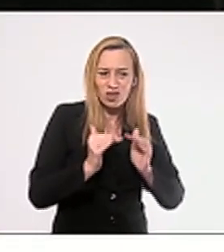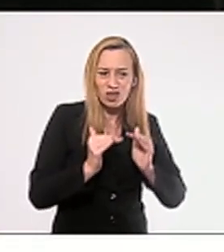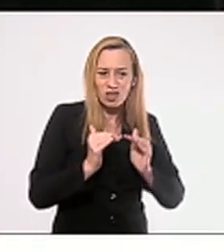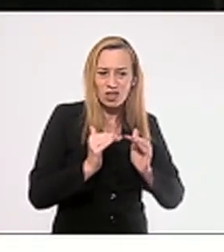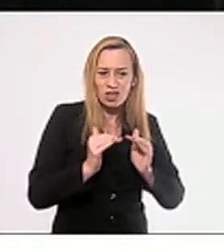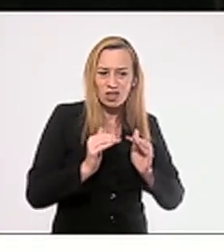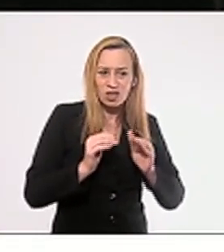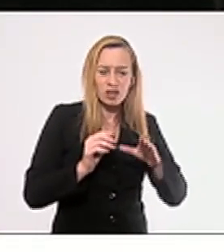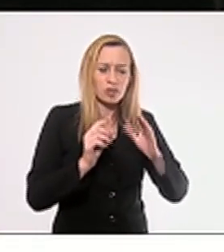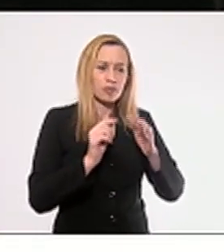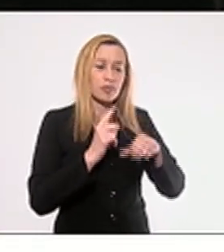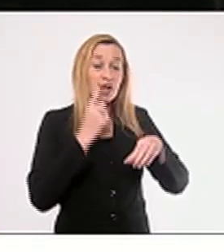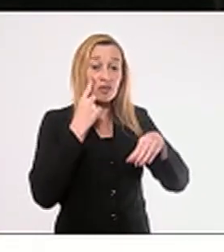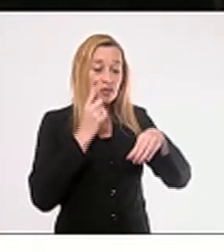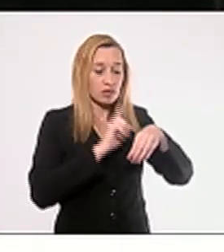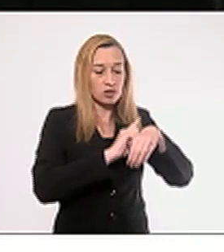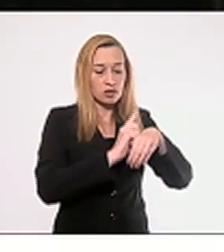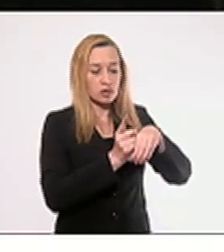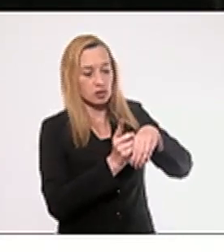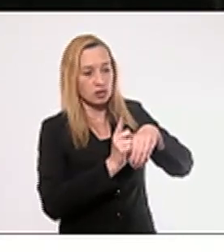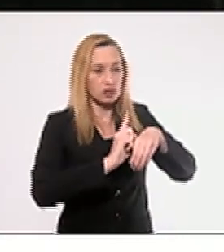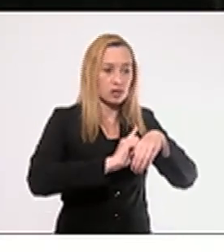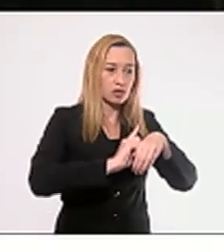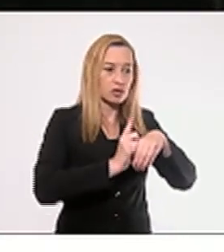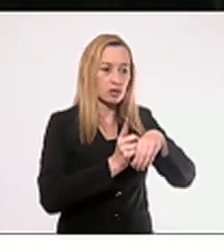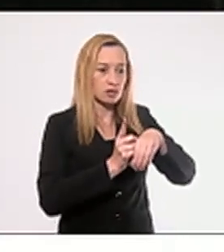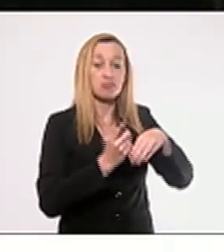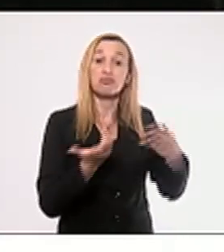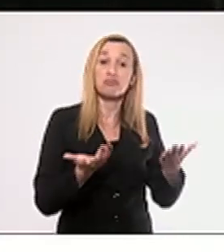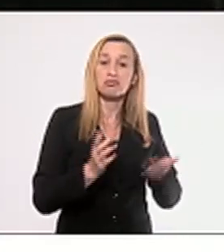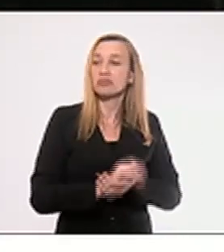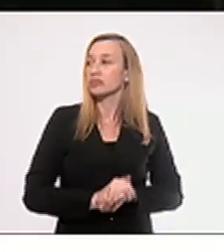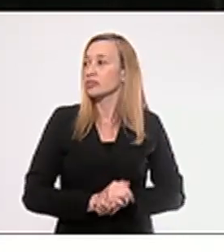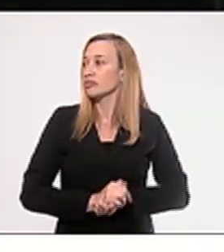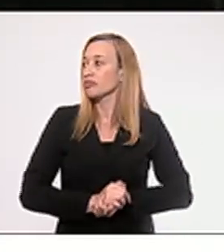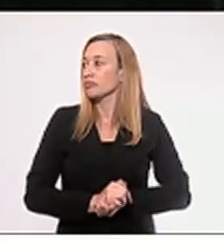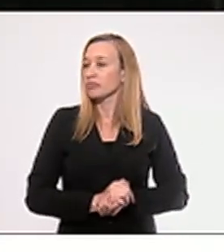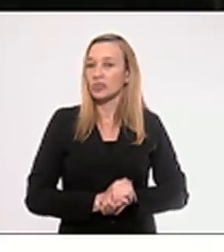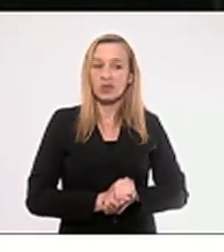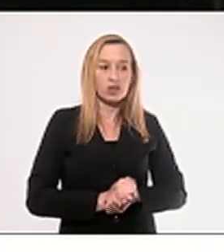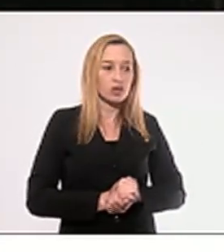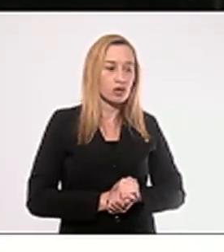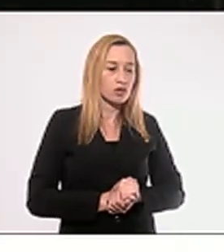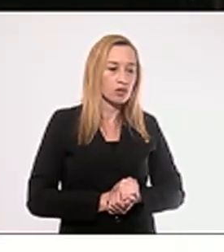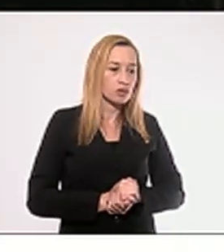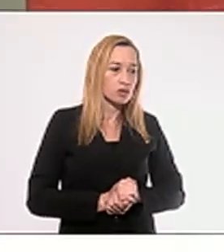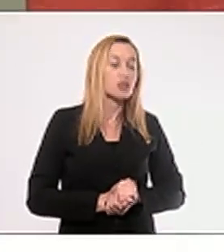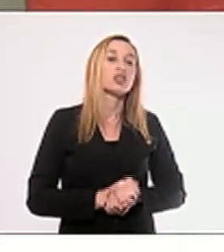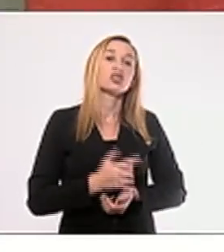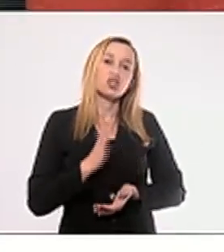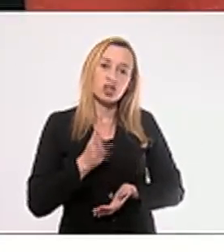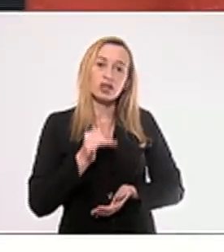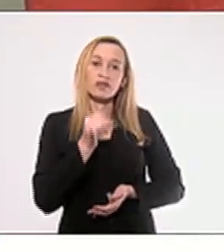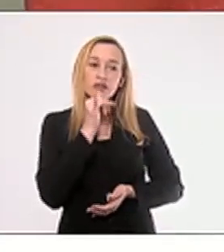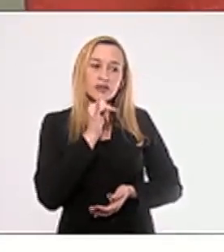ar em tubulação, é trivial, não é? Por que o hidrômetro gira constantemente? A SEDAI tem feito testes,